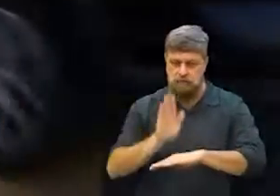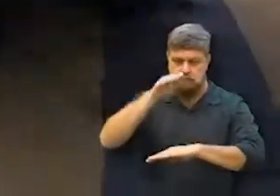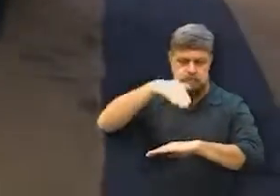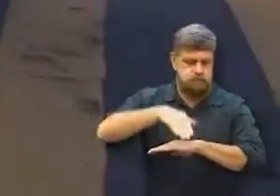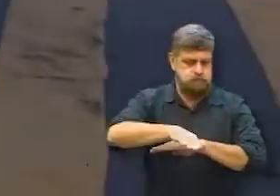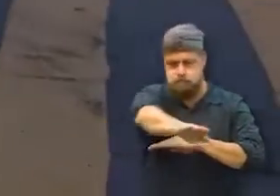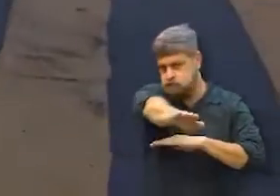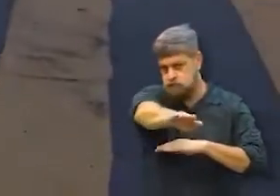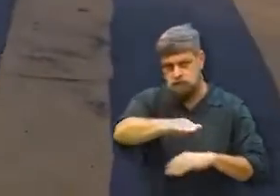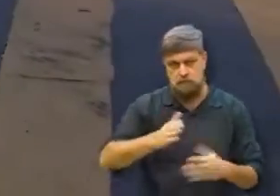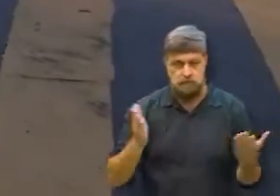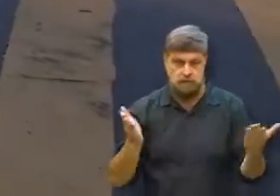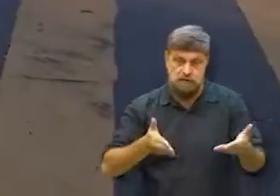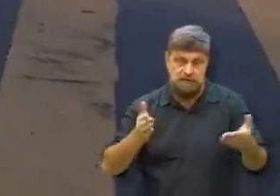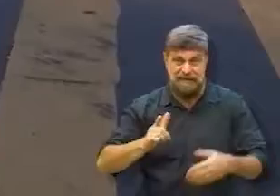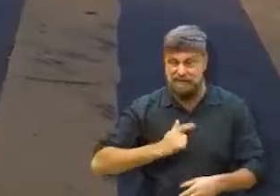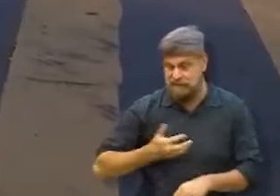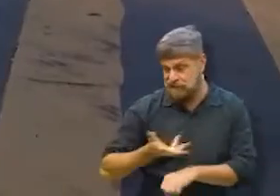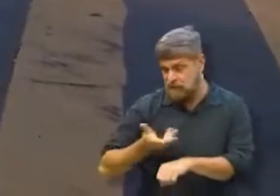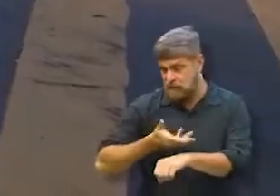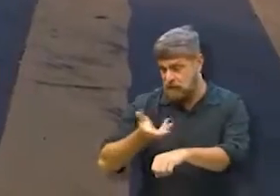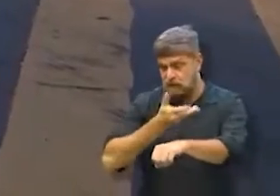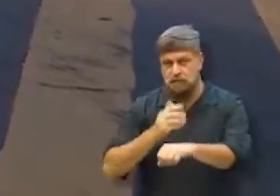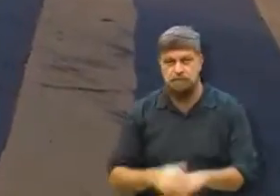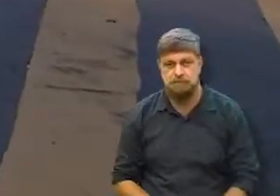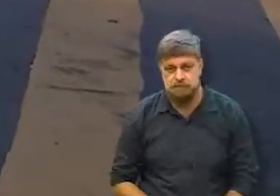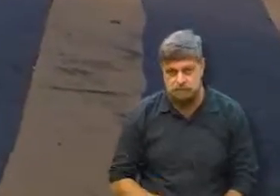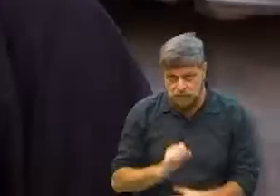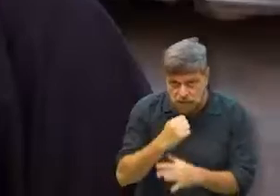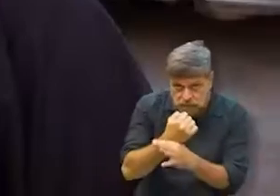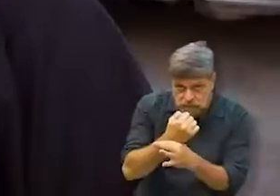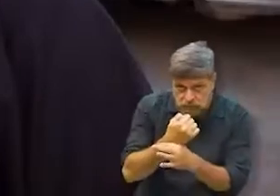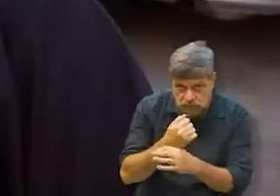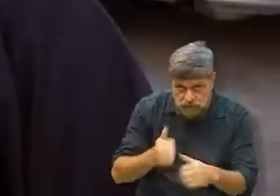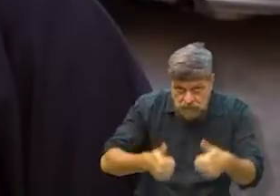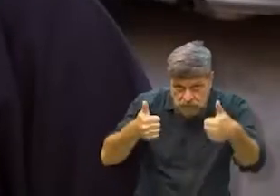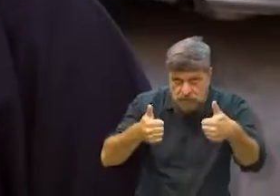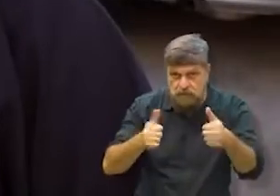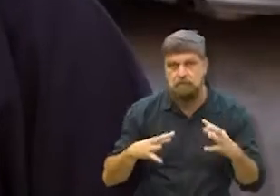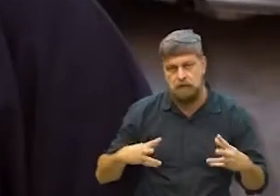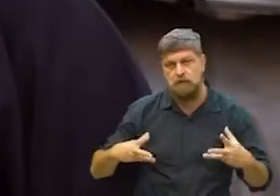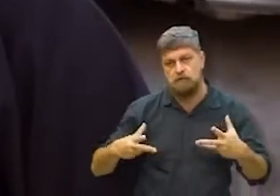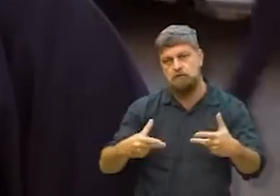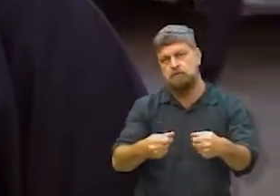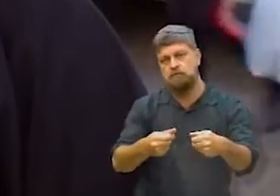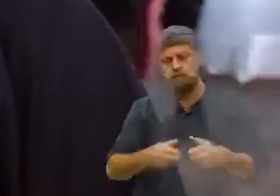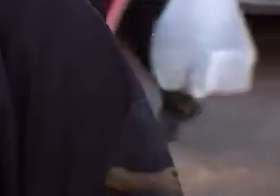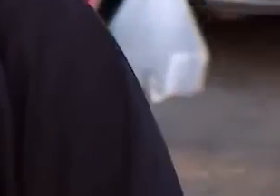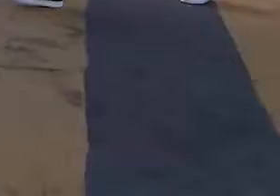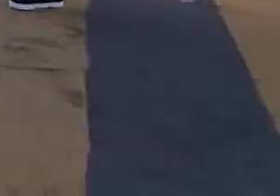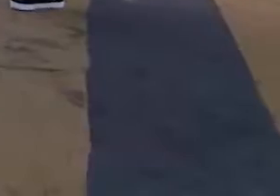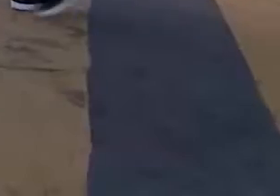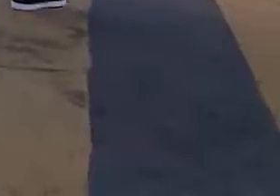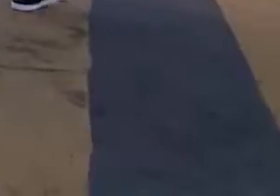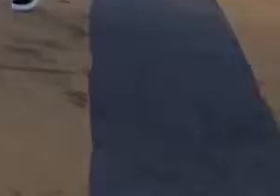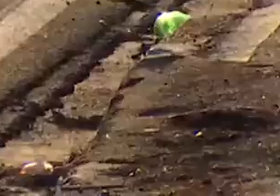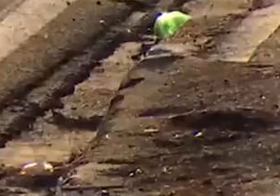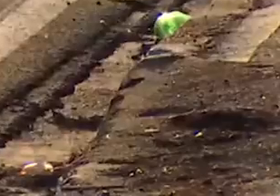eles passam a lombada e vai embora, é com toda a velocidade. E aí mais segurança para todo mundo? Para todo mundo, com certeza.